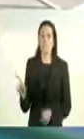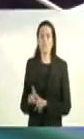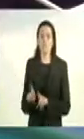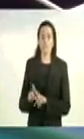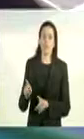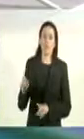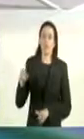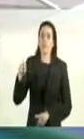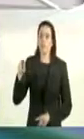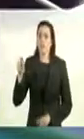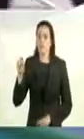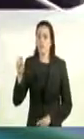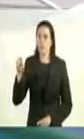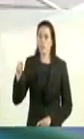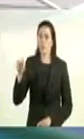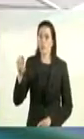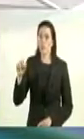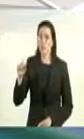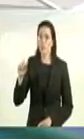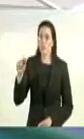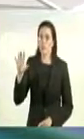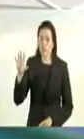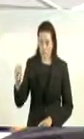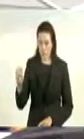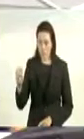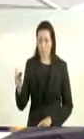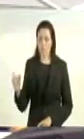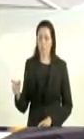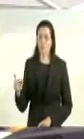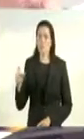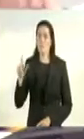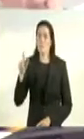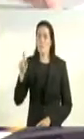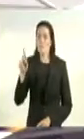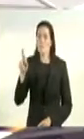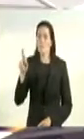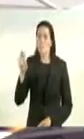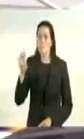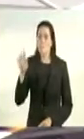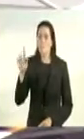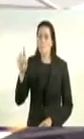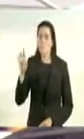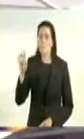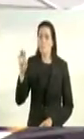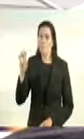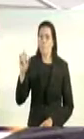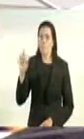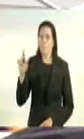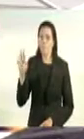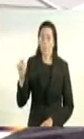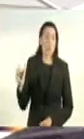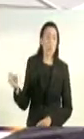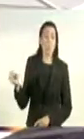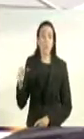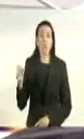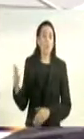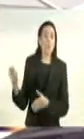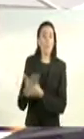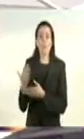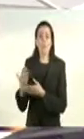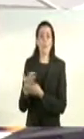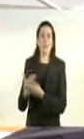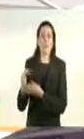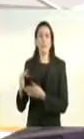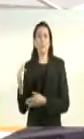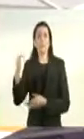e assim, os pregões que esses pregoeiros estão fazendo, novos pregões que esses pregoeiros estão fazendo. Então, isso que nós